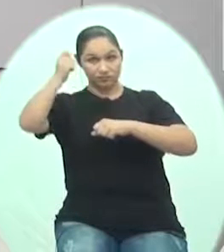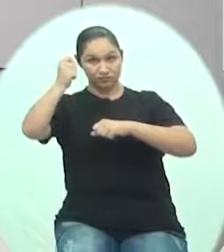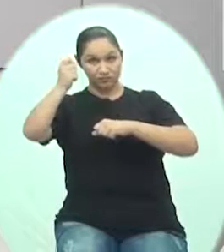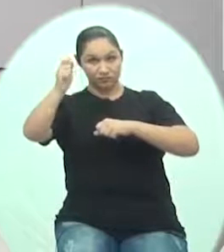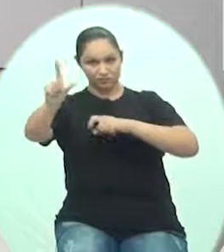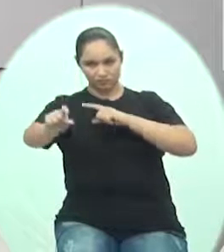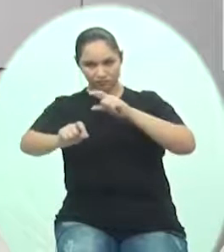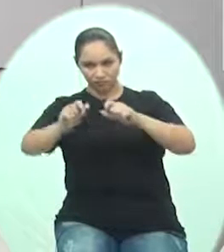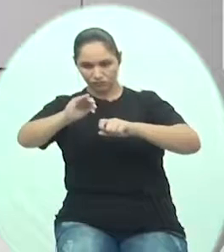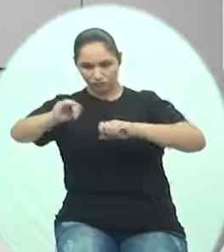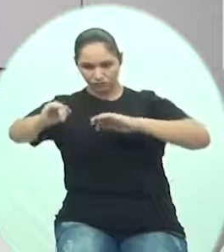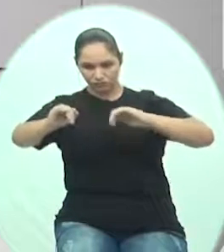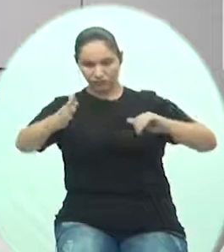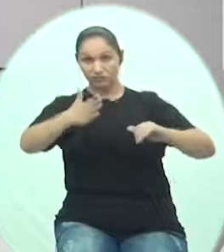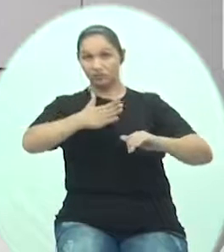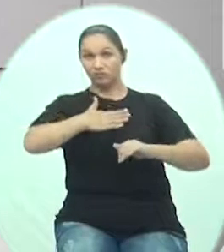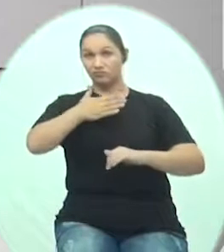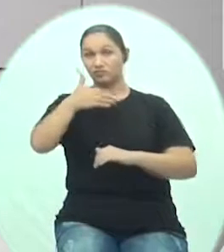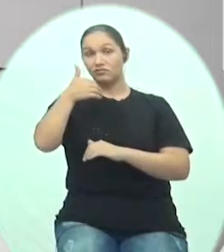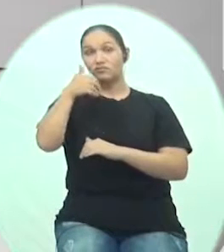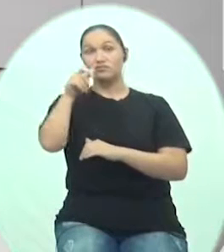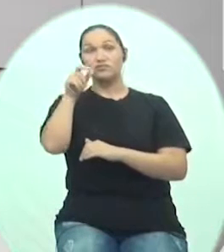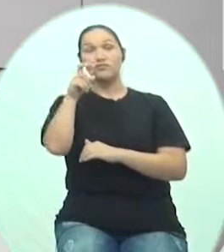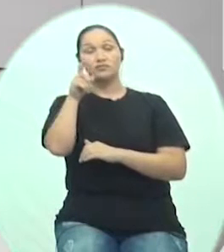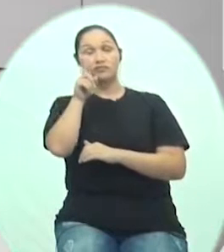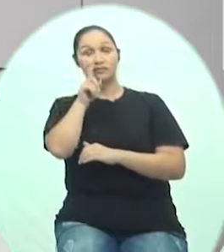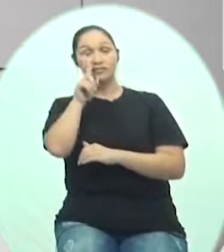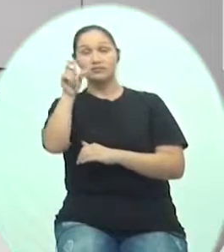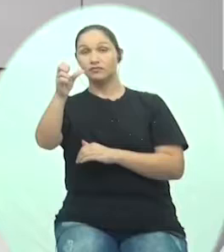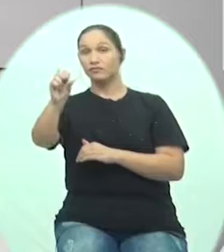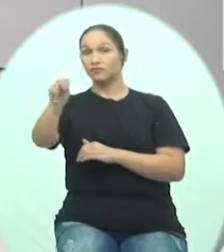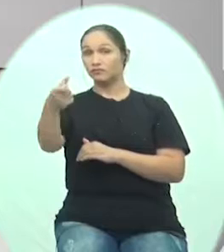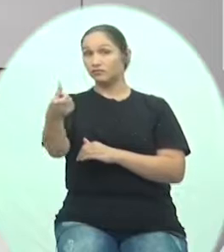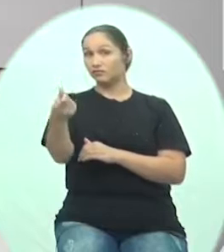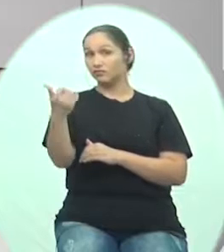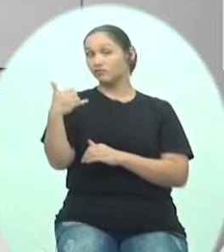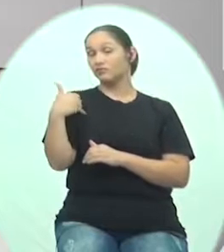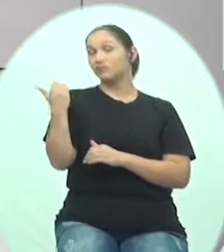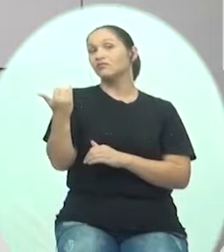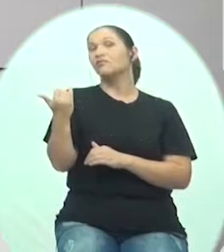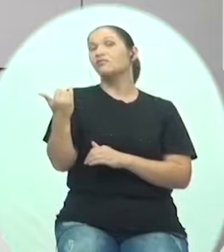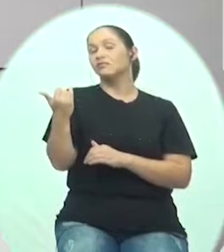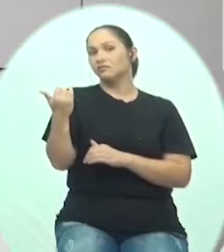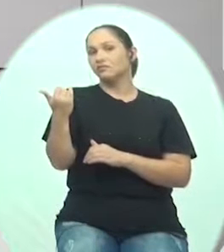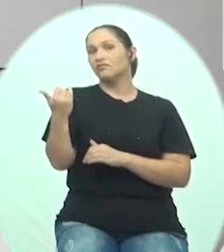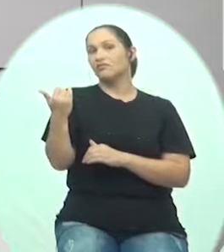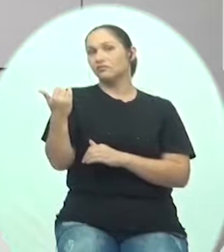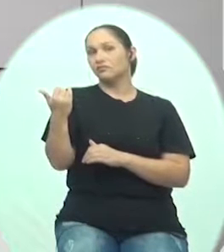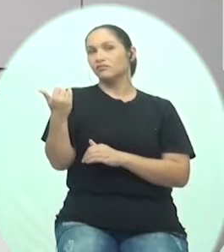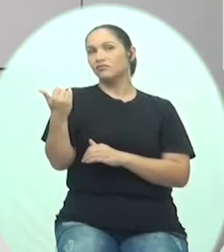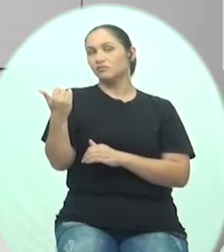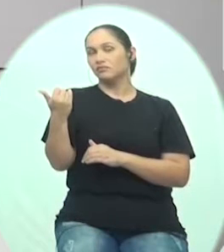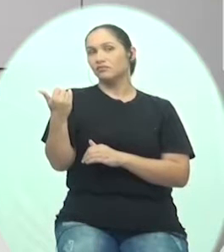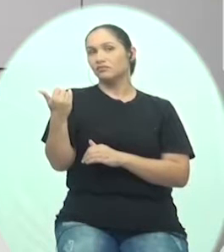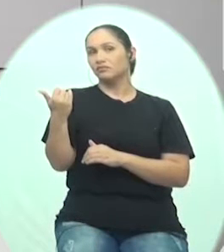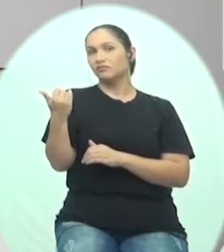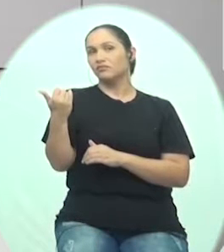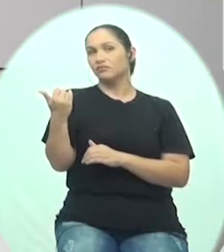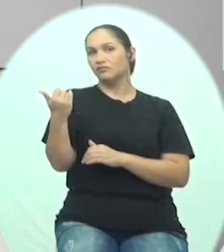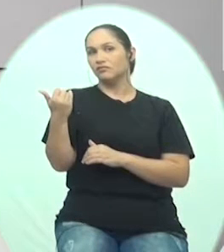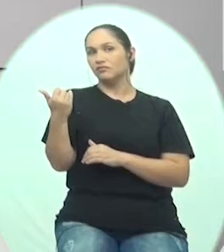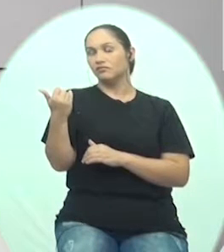anos e faz parte dessa história então por isso fico grato que também já foi homenageado algumas vezes pelo Município de